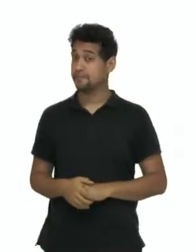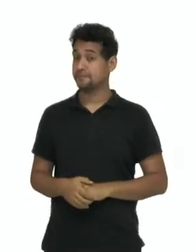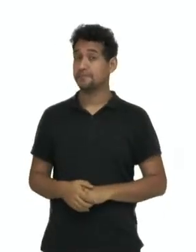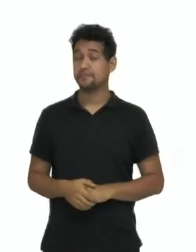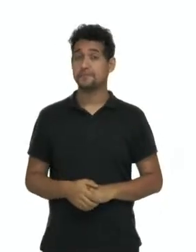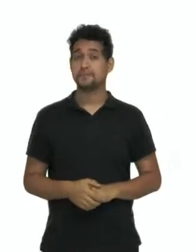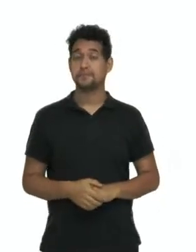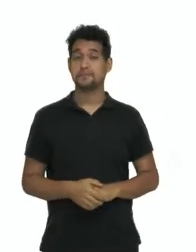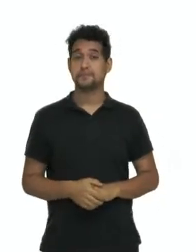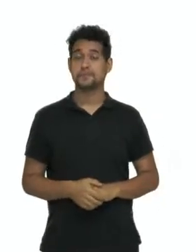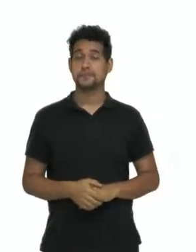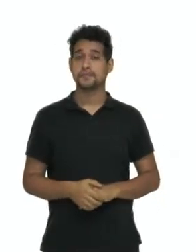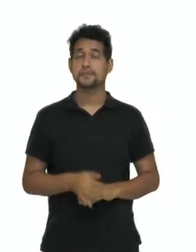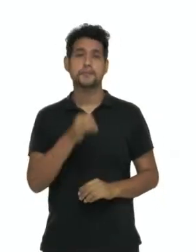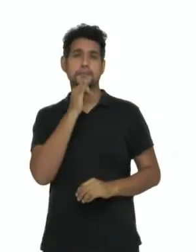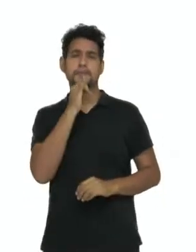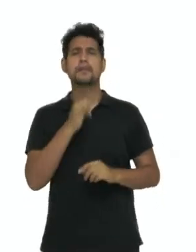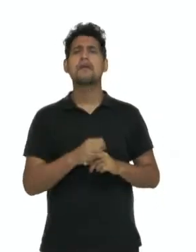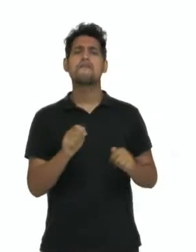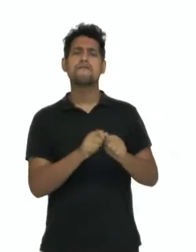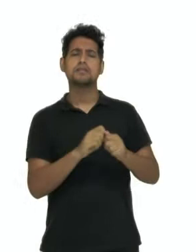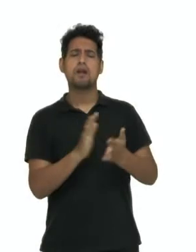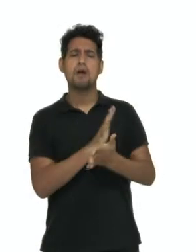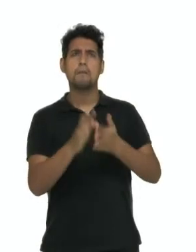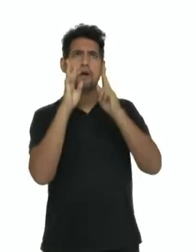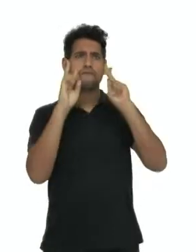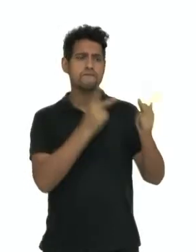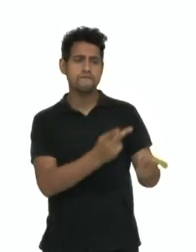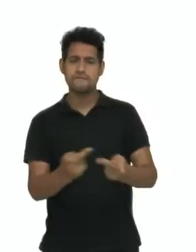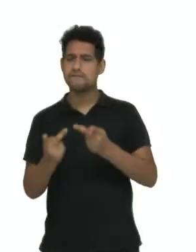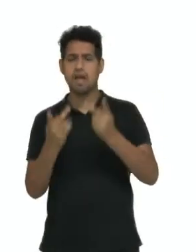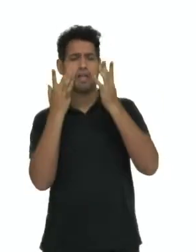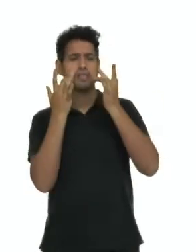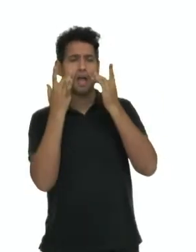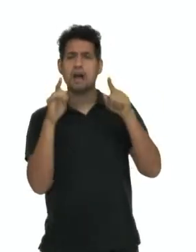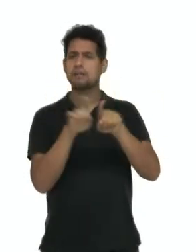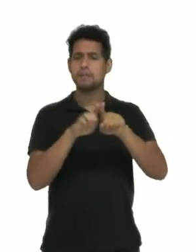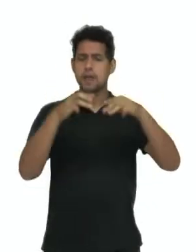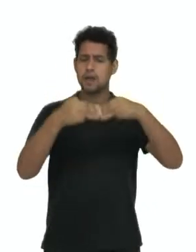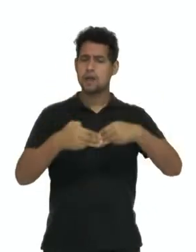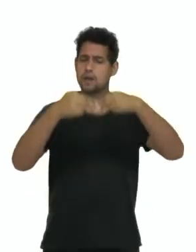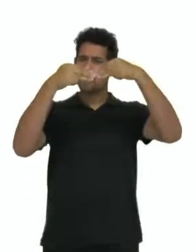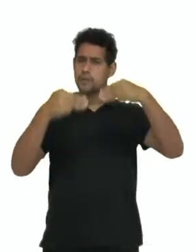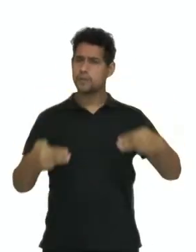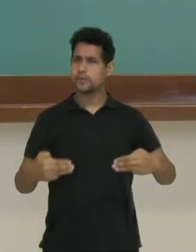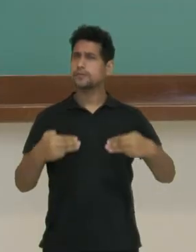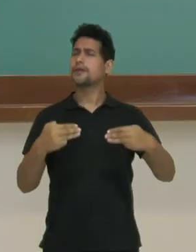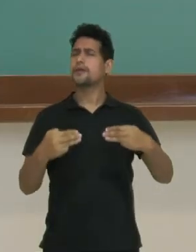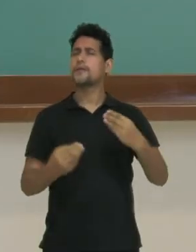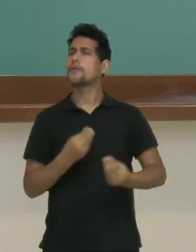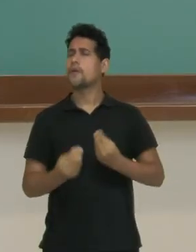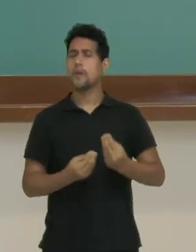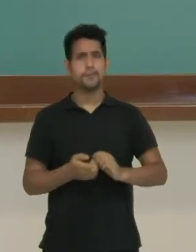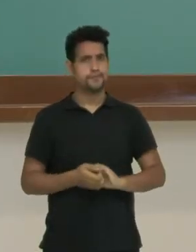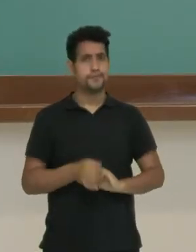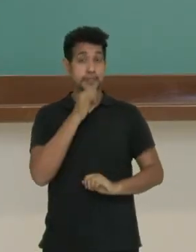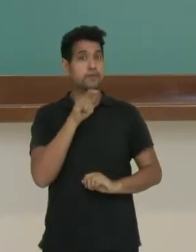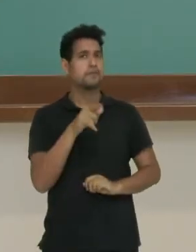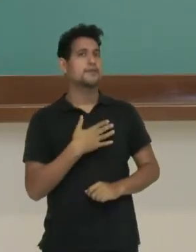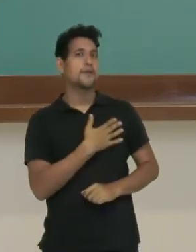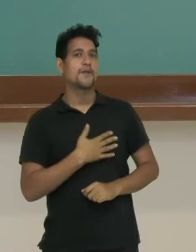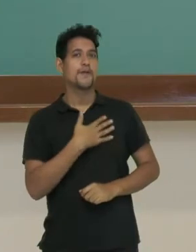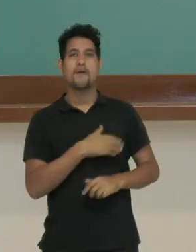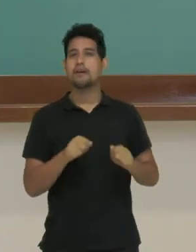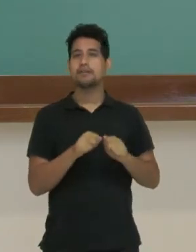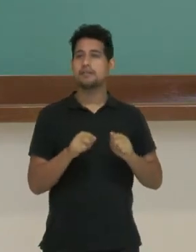What about going to the theater? E fazer visitas aos teatros, aos museus? Do you like gardening? Você gosta de